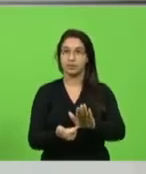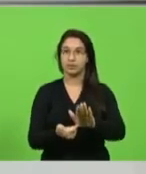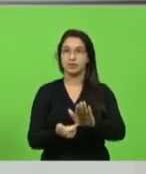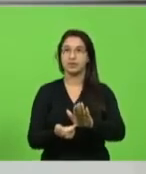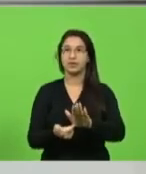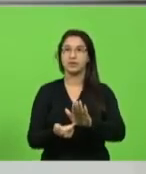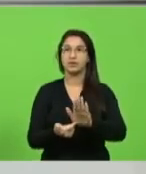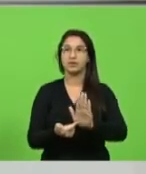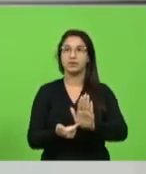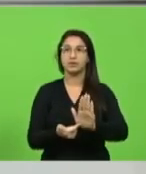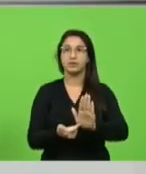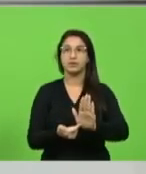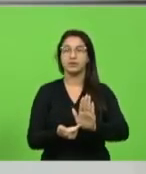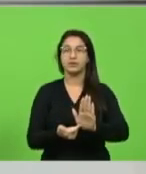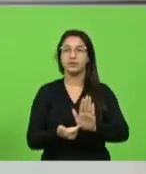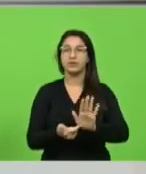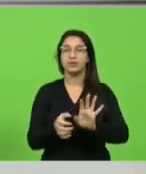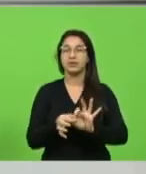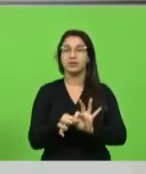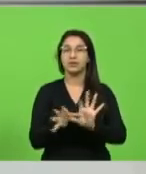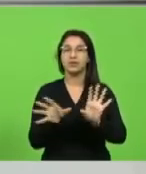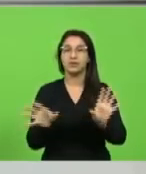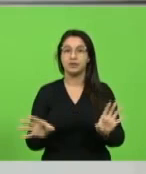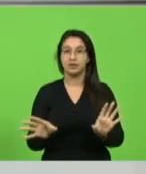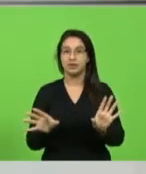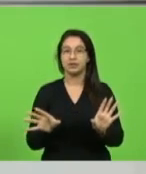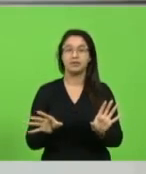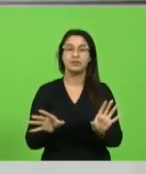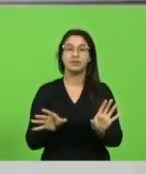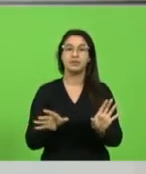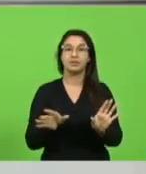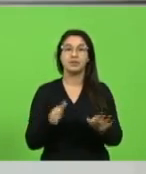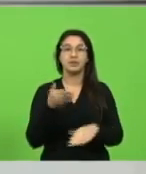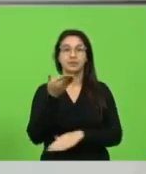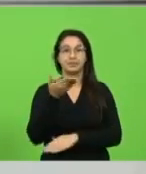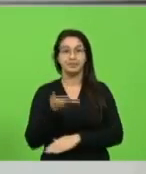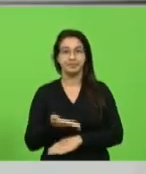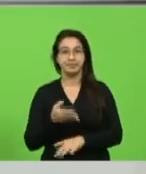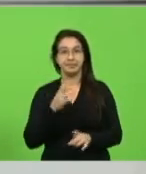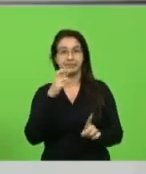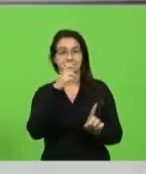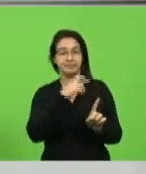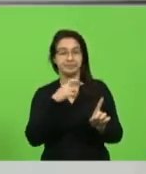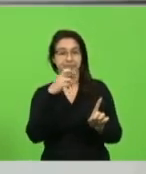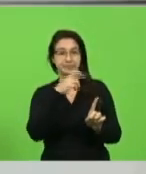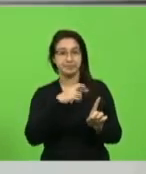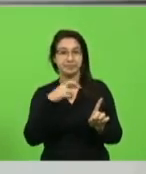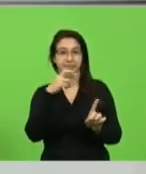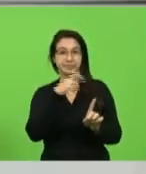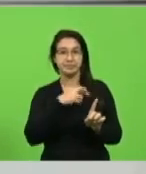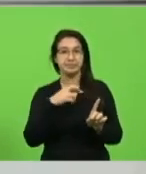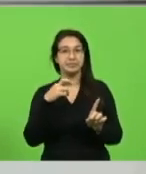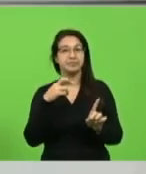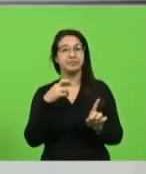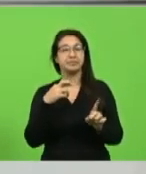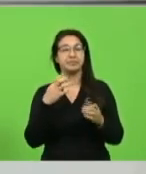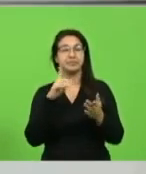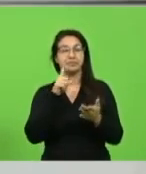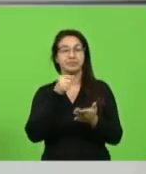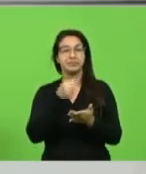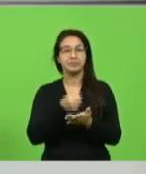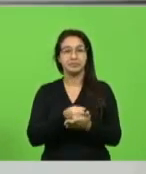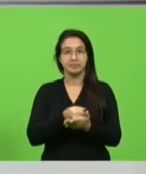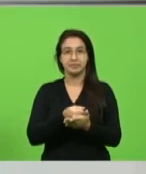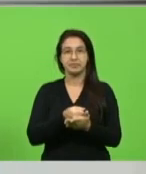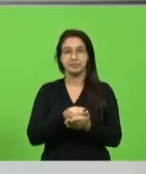conseguinte, o livramento do investigado de eventual decisão de cunho